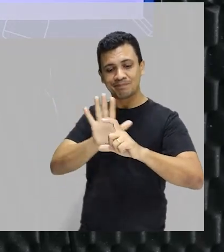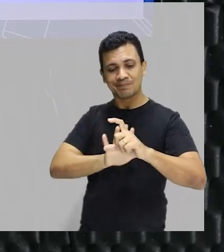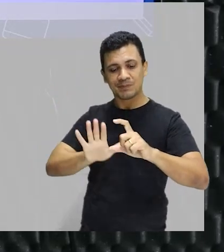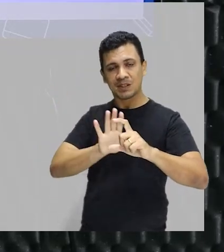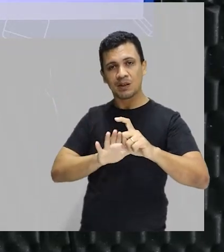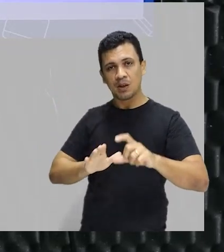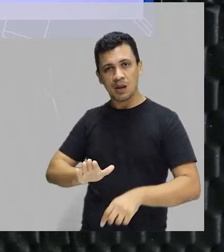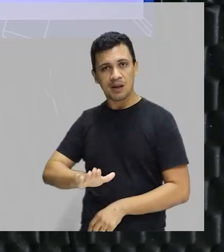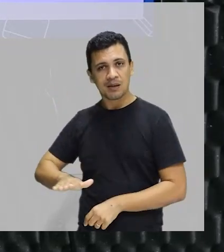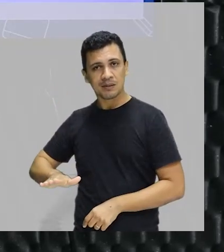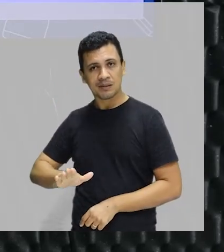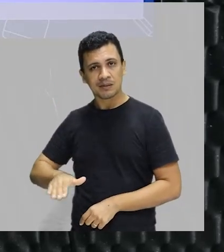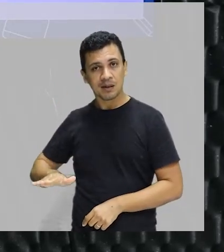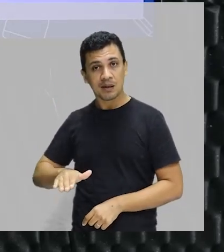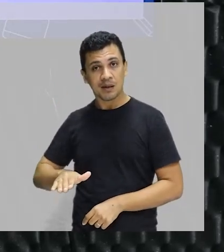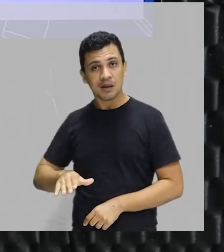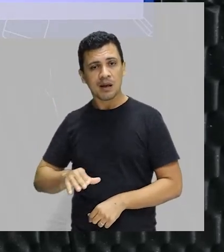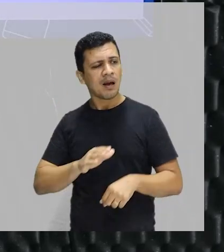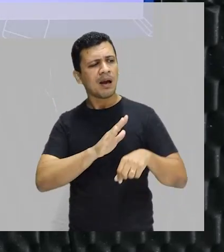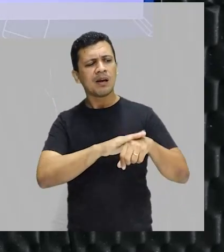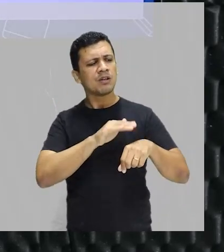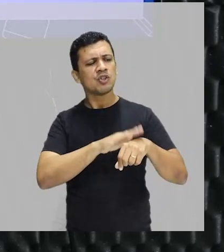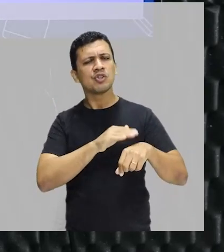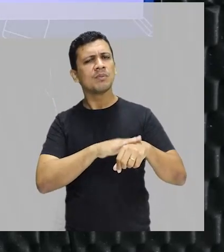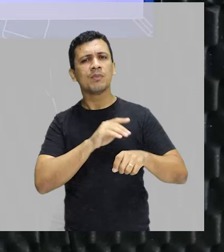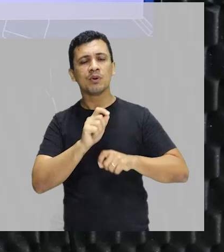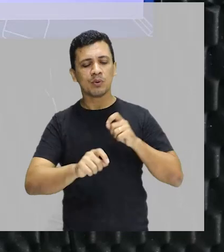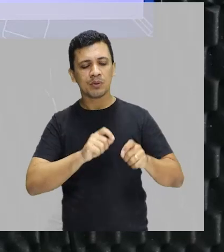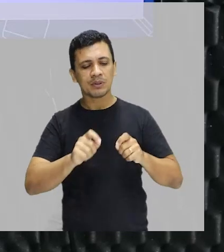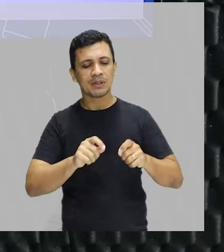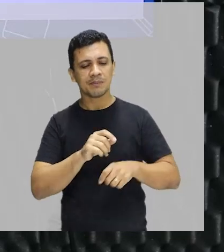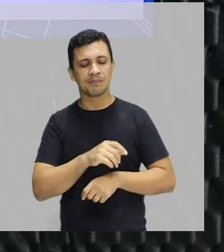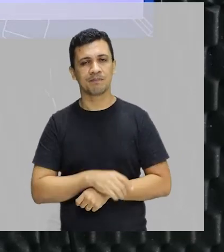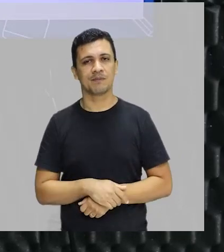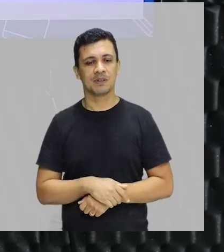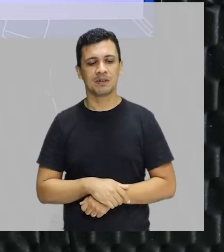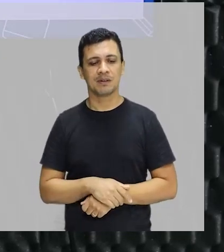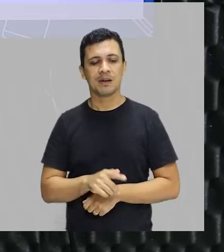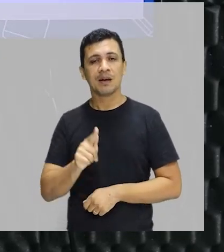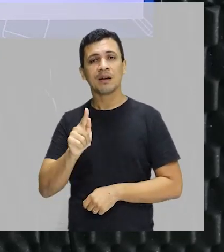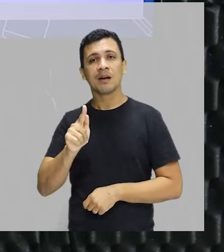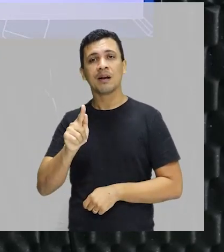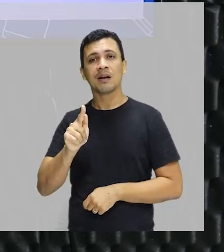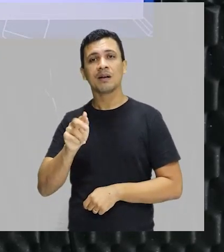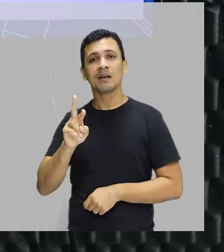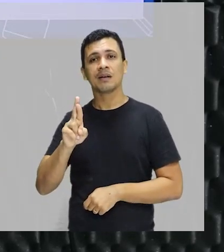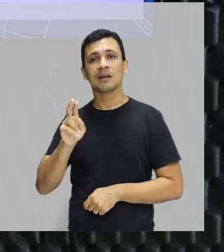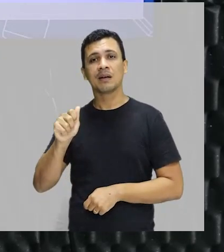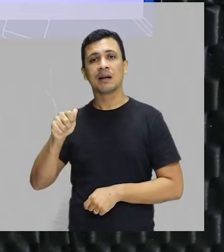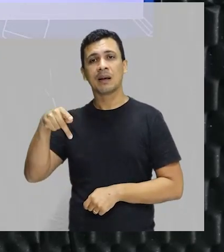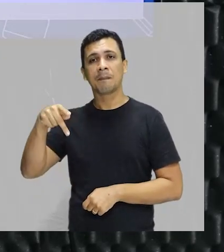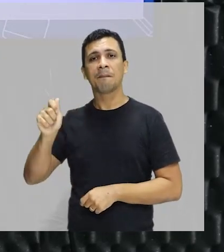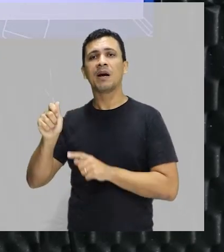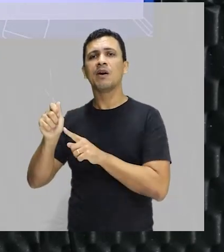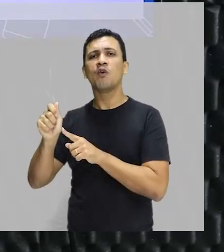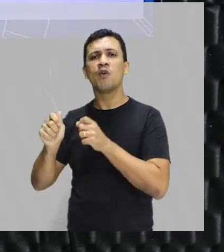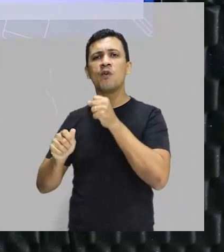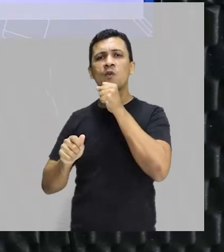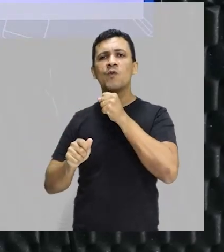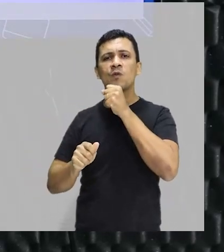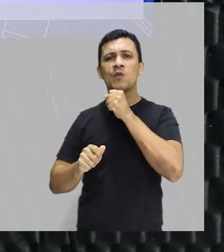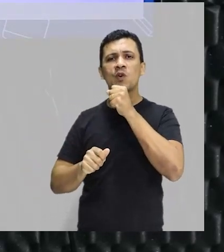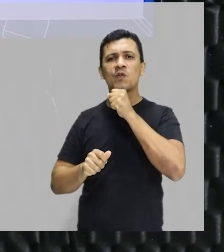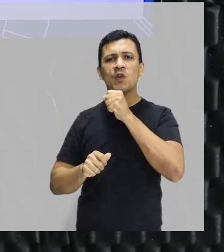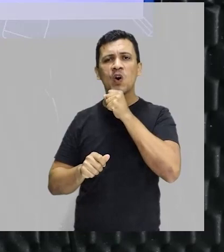que está falando, ele chama a atenção para algo que o grandpa diz. O avô dele diz que